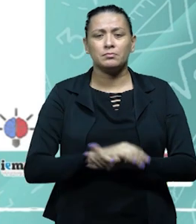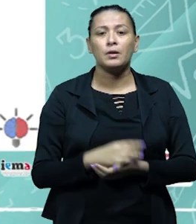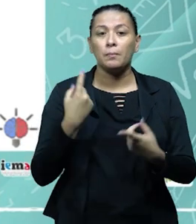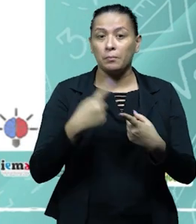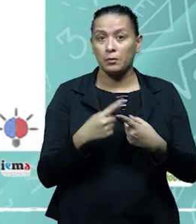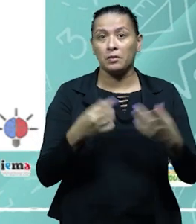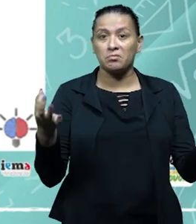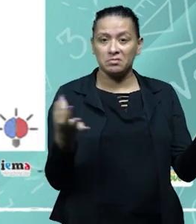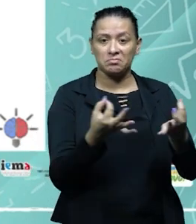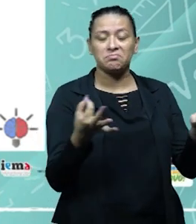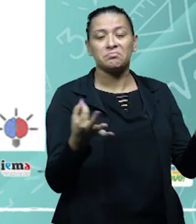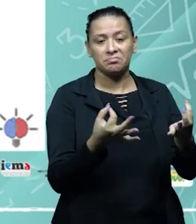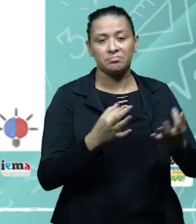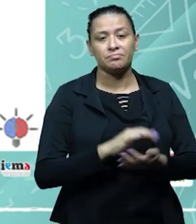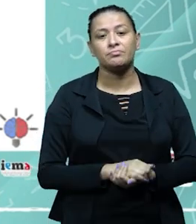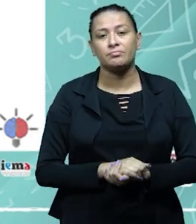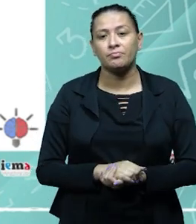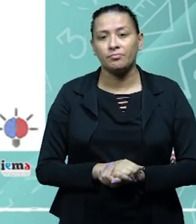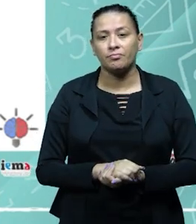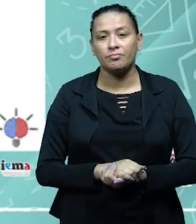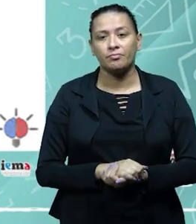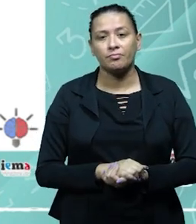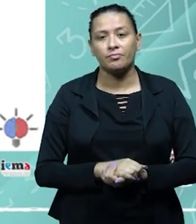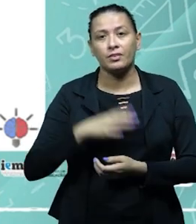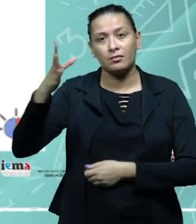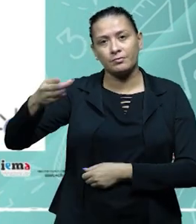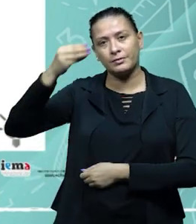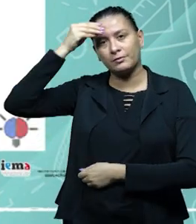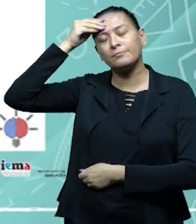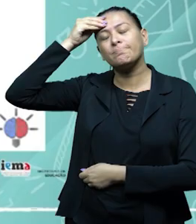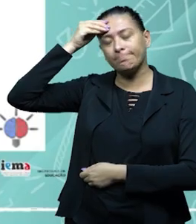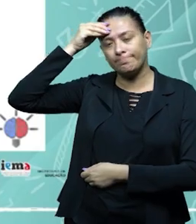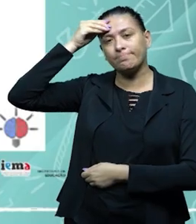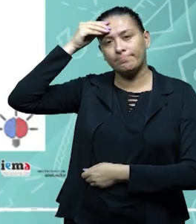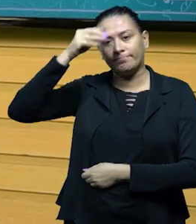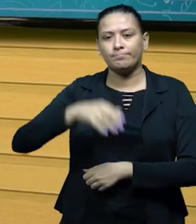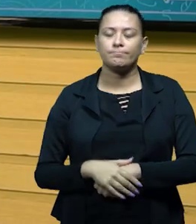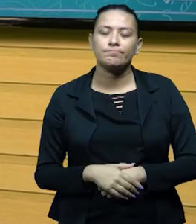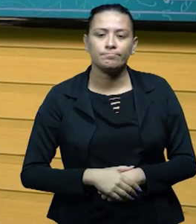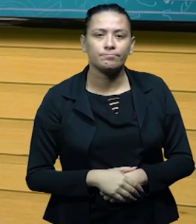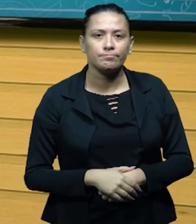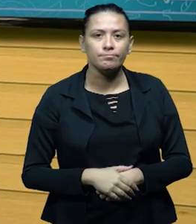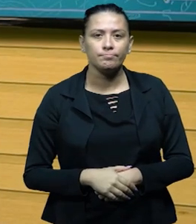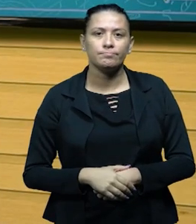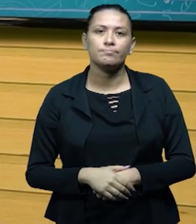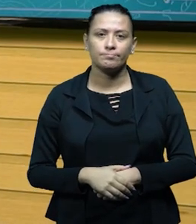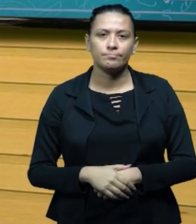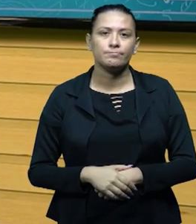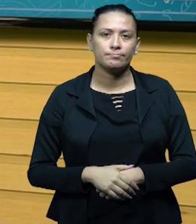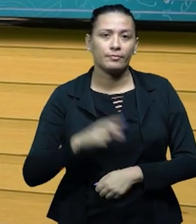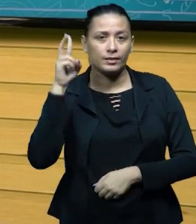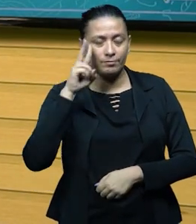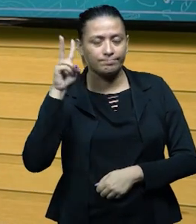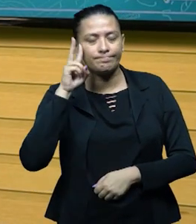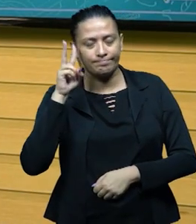porque ele é eficiente ele também tem uma alo poder de fixação então ele vai ficar bem